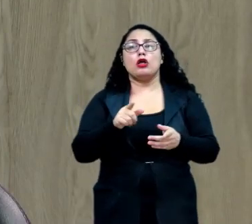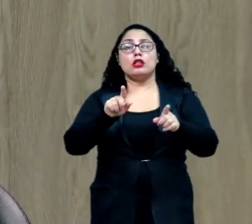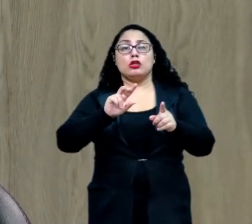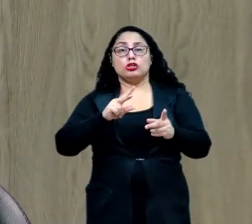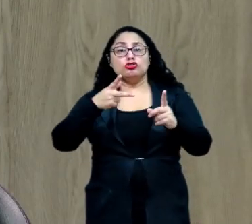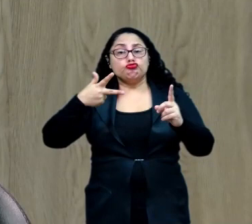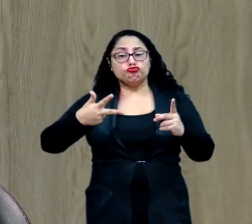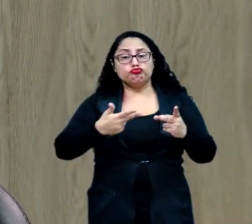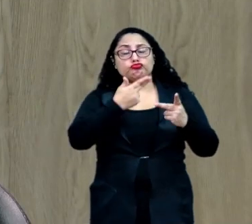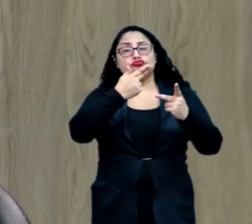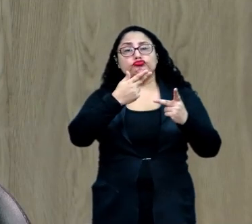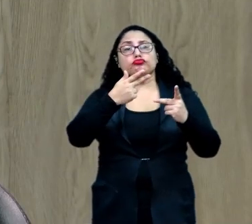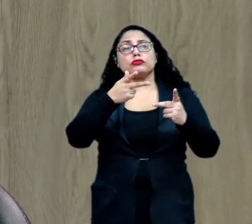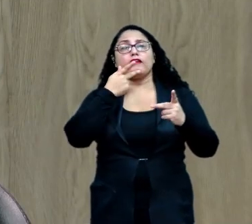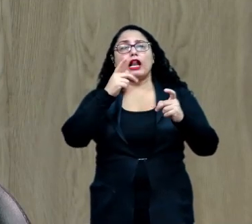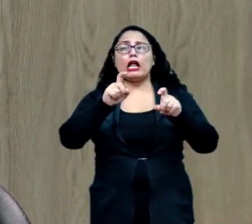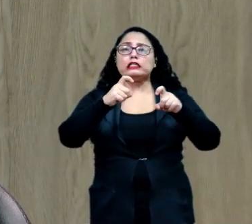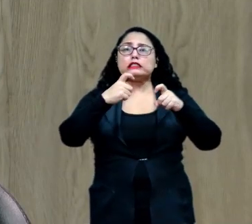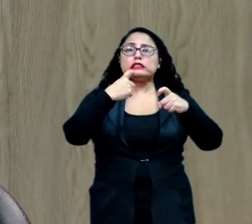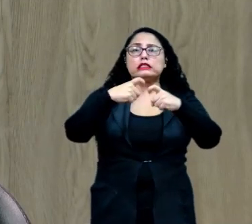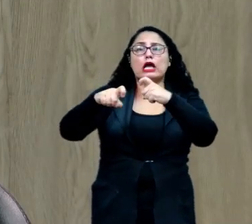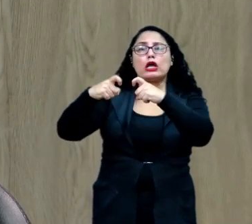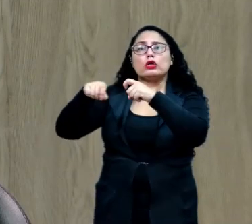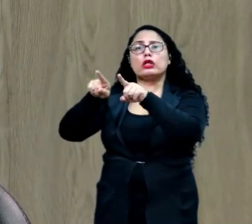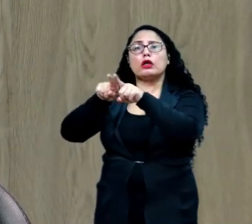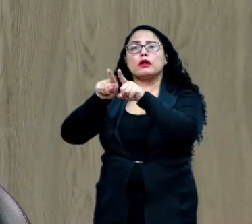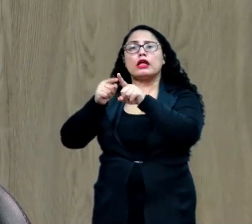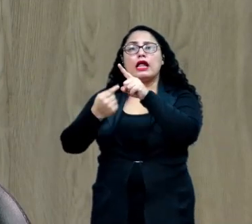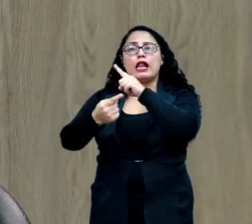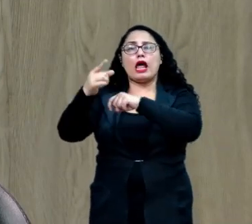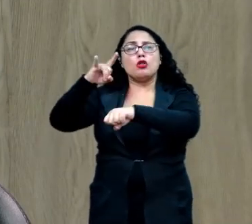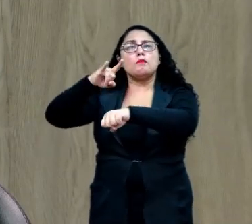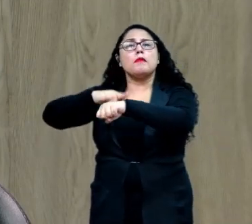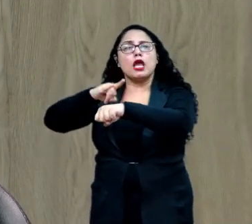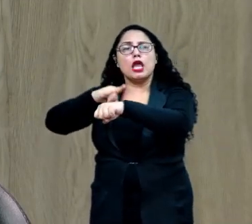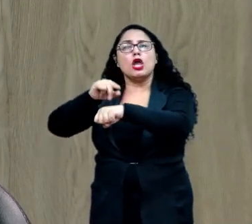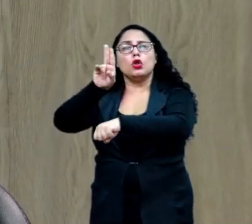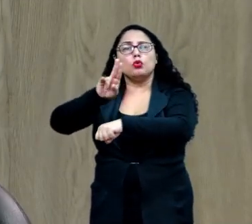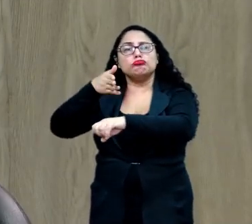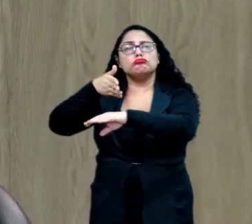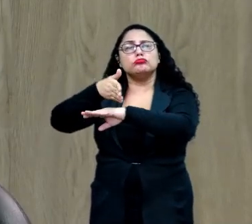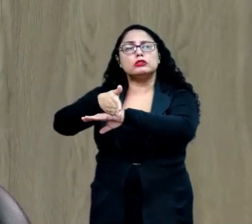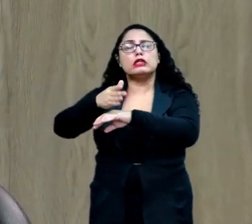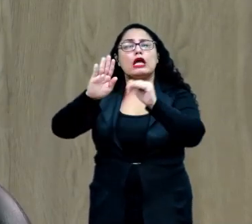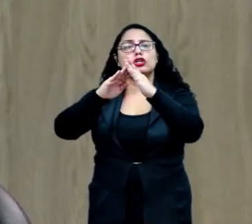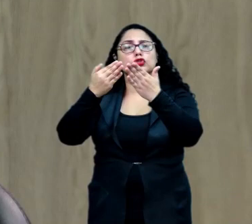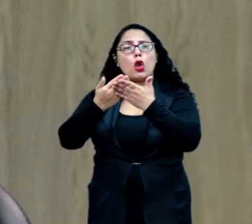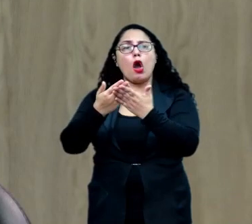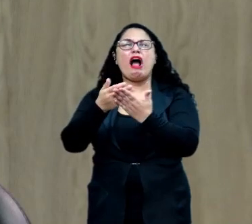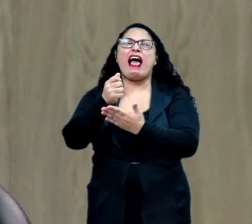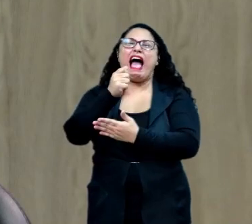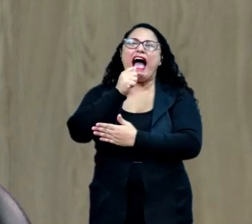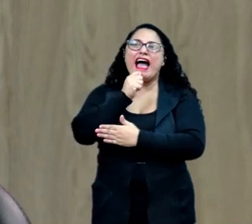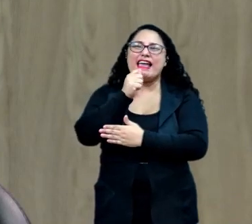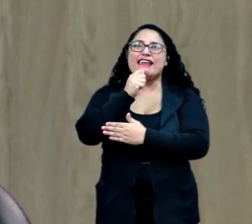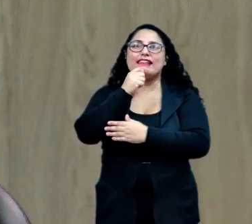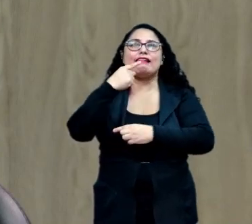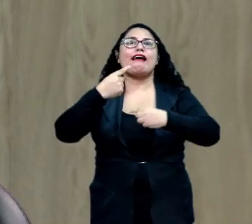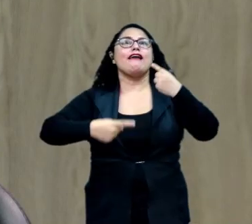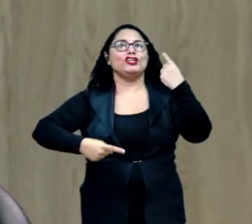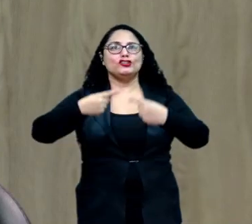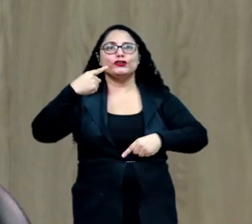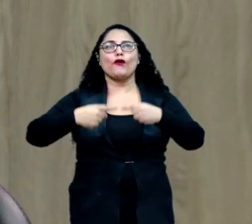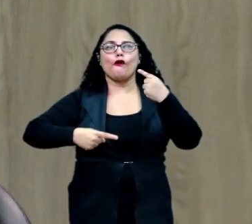redesignação sexual que você comentou, né? E desde o banheiro, aos usos do banheiro, por exemplo, nas escolas, que ainda, né, está em